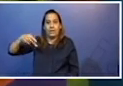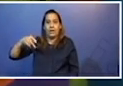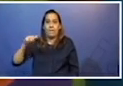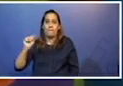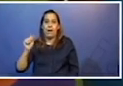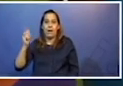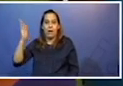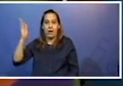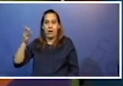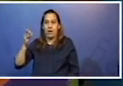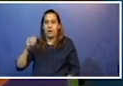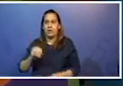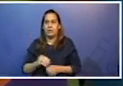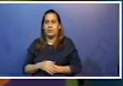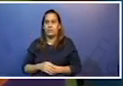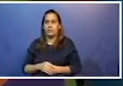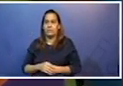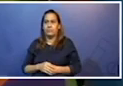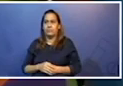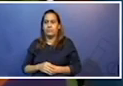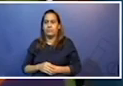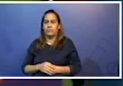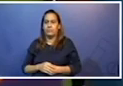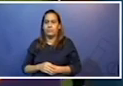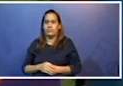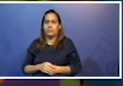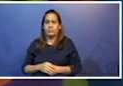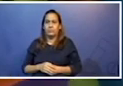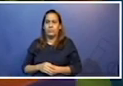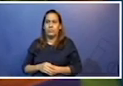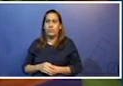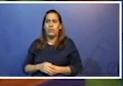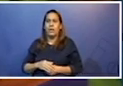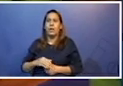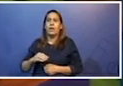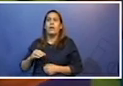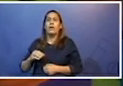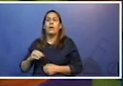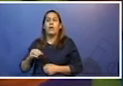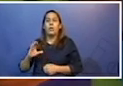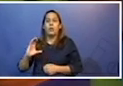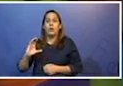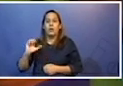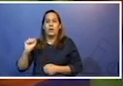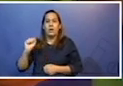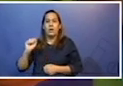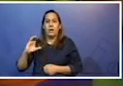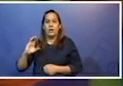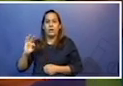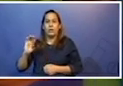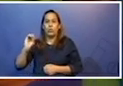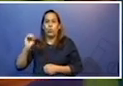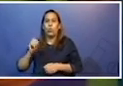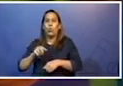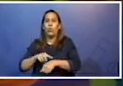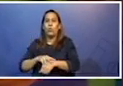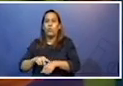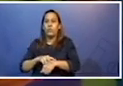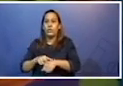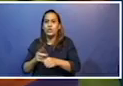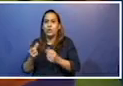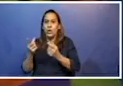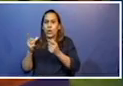ler aqui a descrição e tentar identificar qual imagem é o quipá. É um cacto verde, de